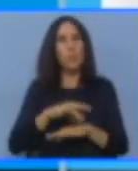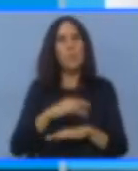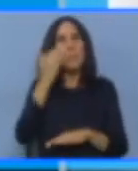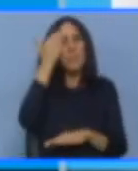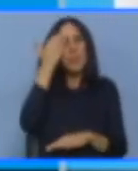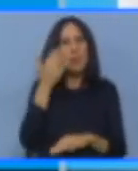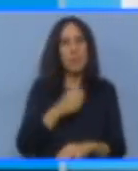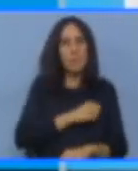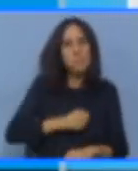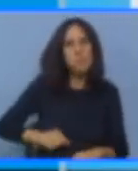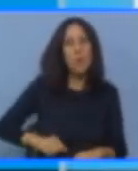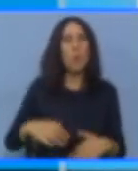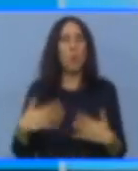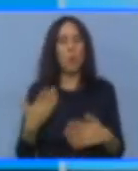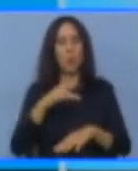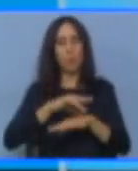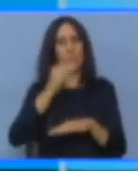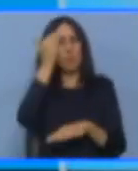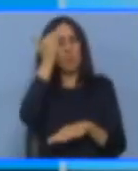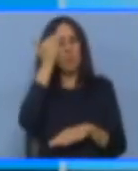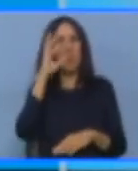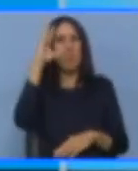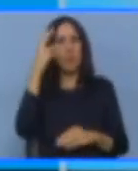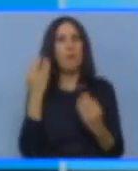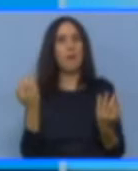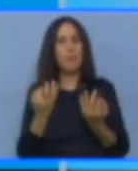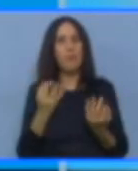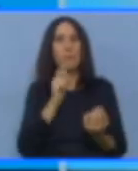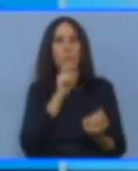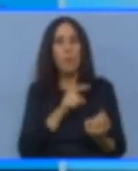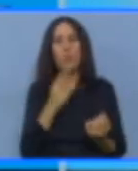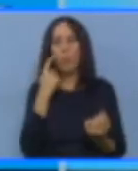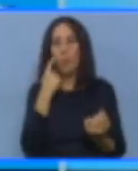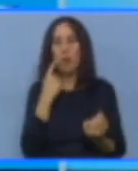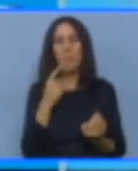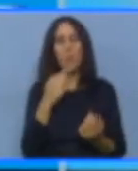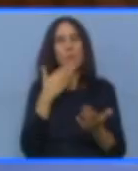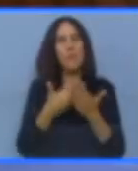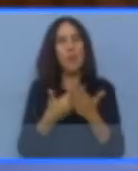preguiçoso, ou o doente mental pode, de facto, cometer algum tipo de